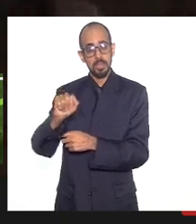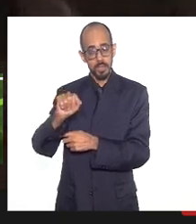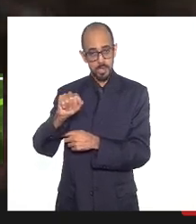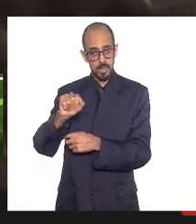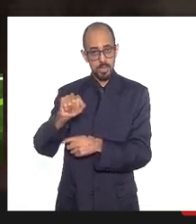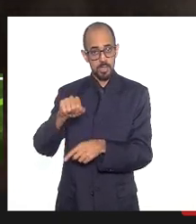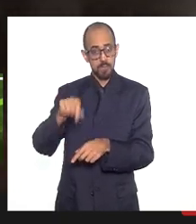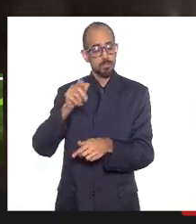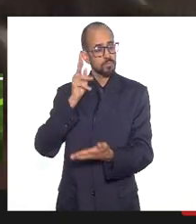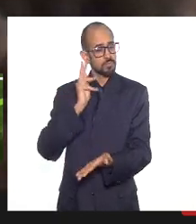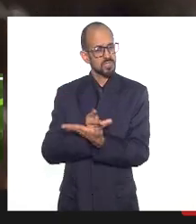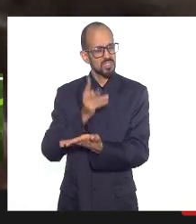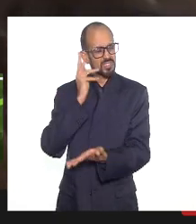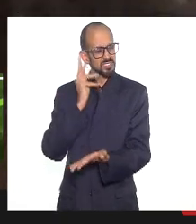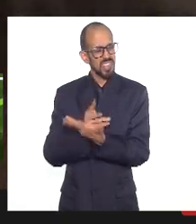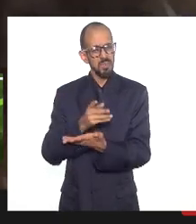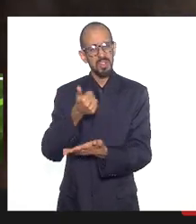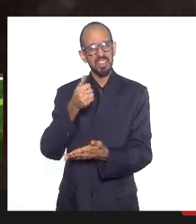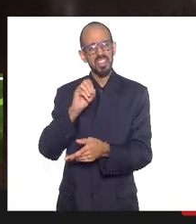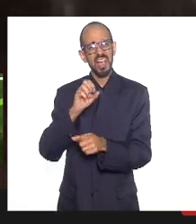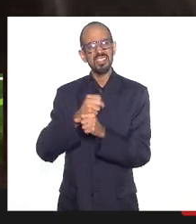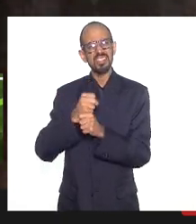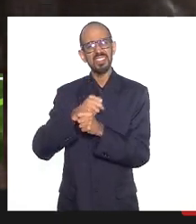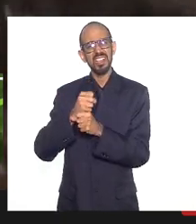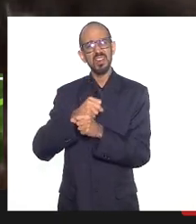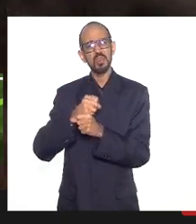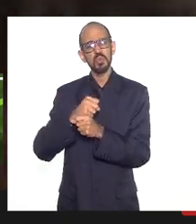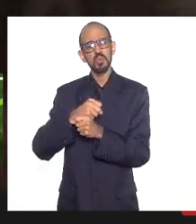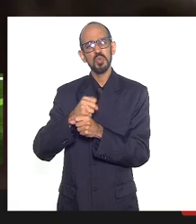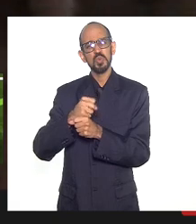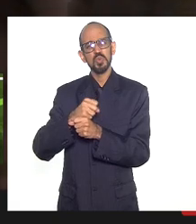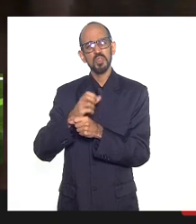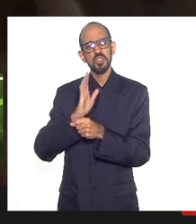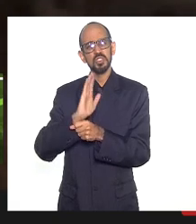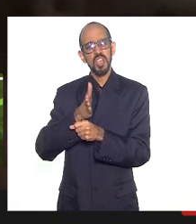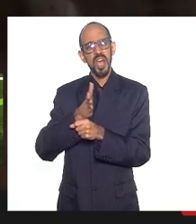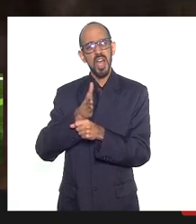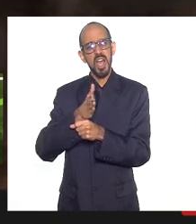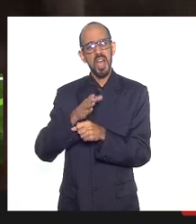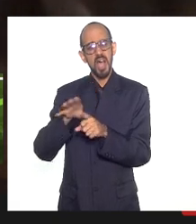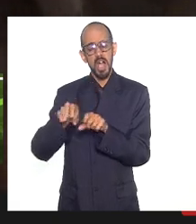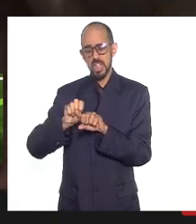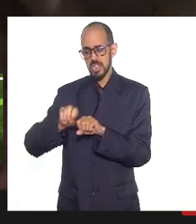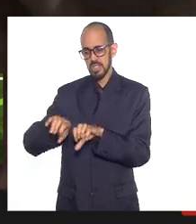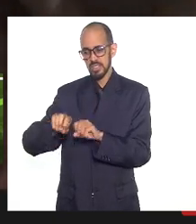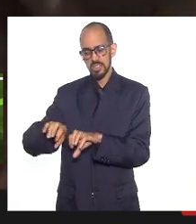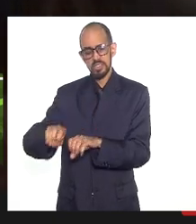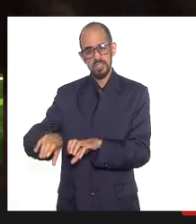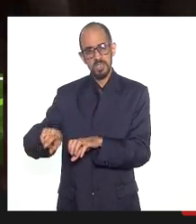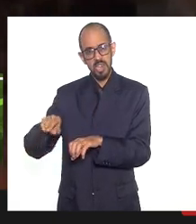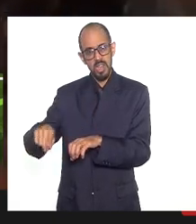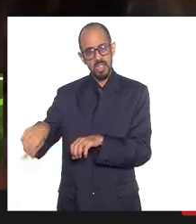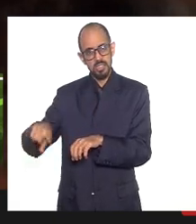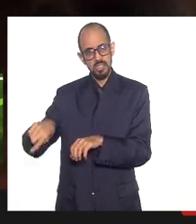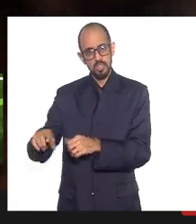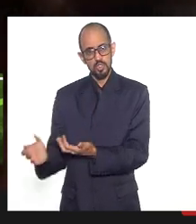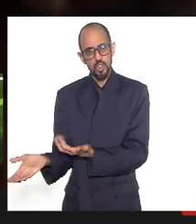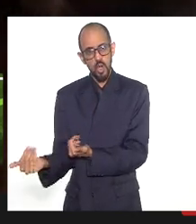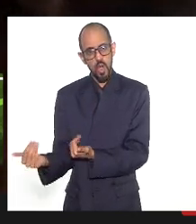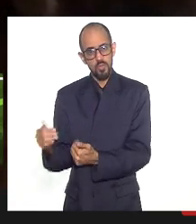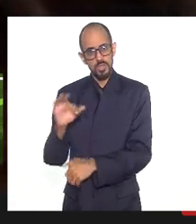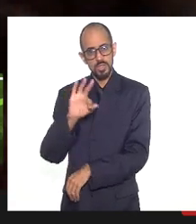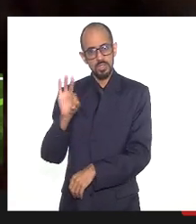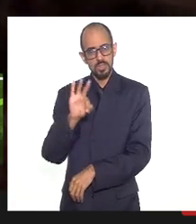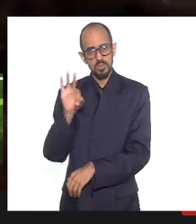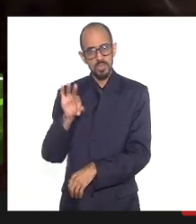sistematicamente, há 10 anos, desde 2010, forma seus jovens na Universidade